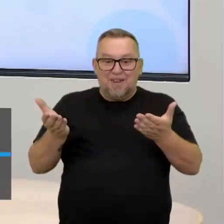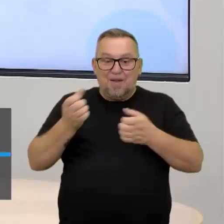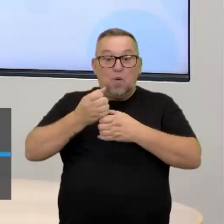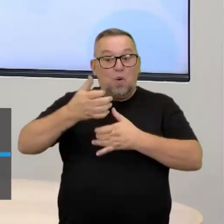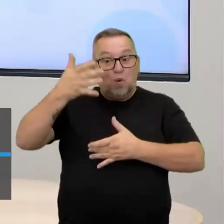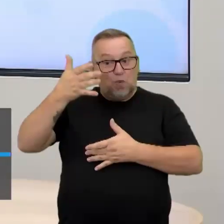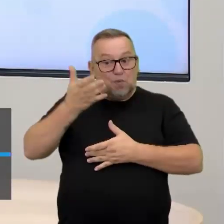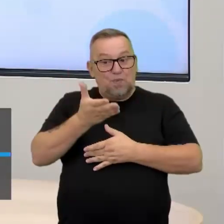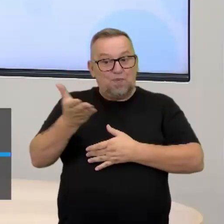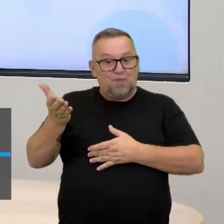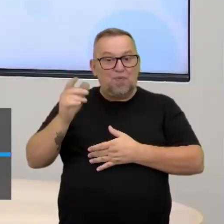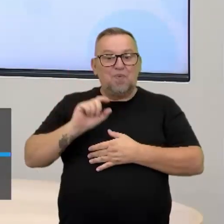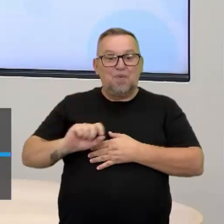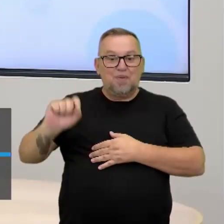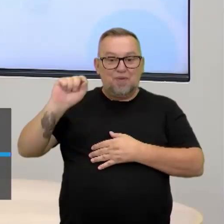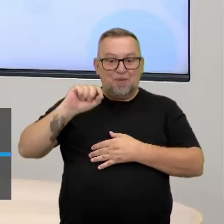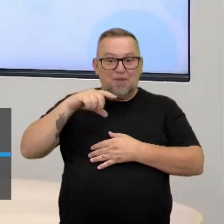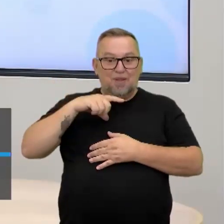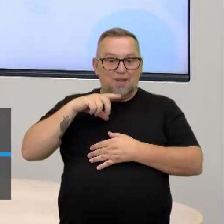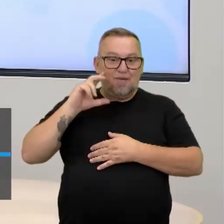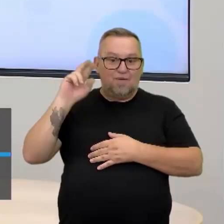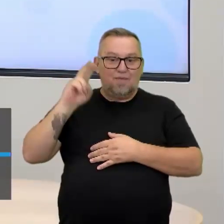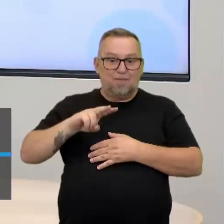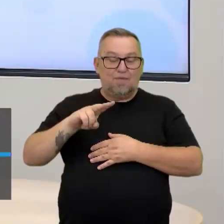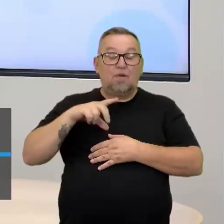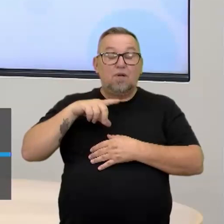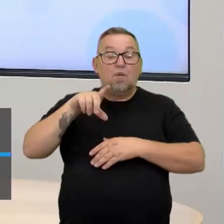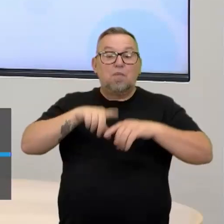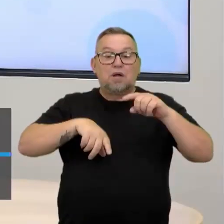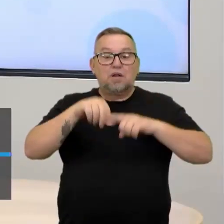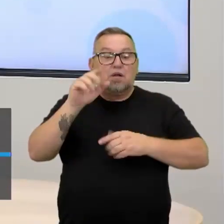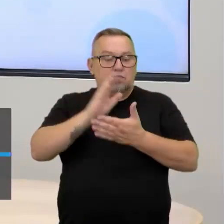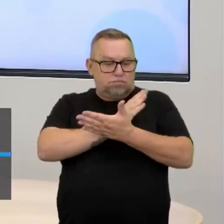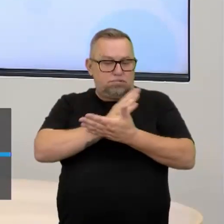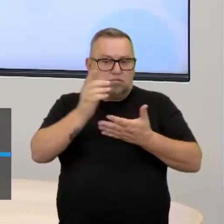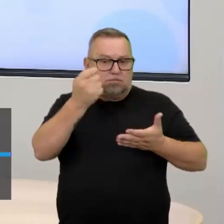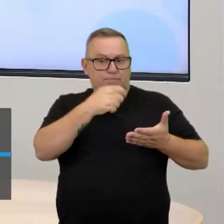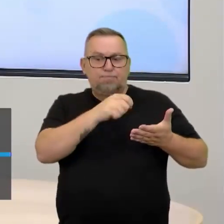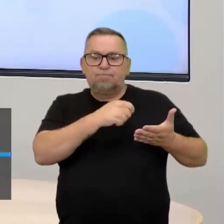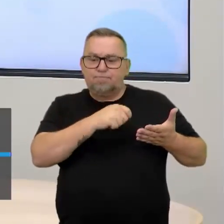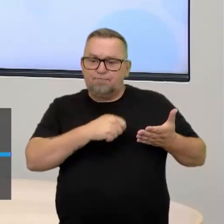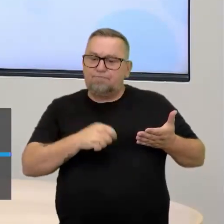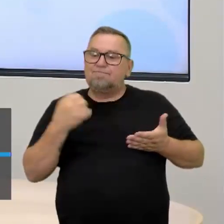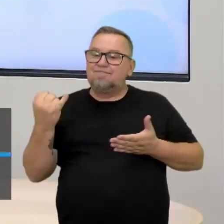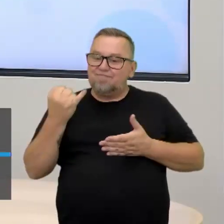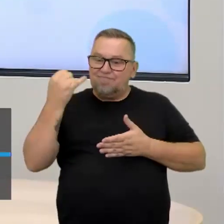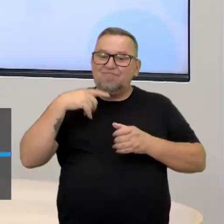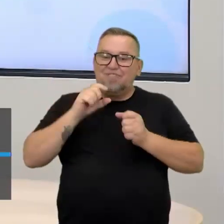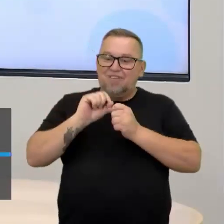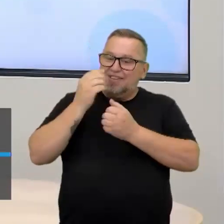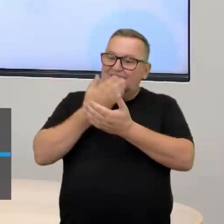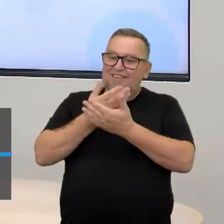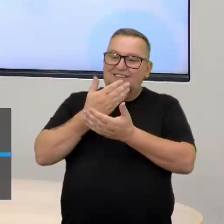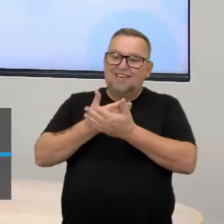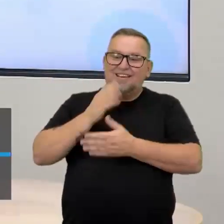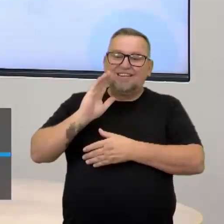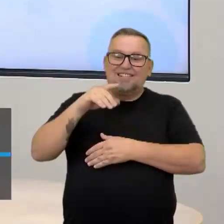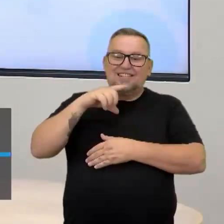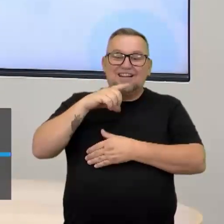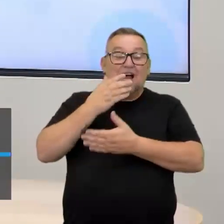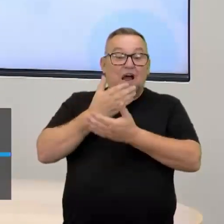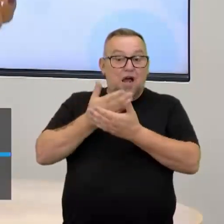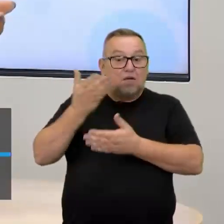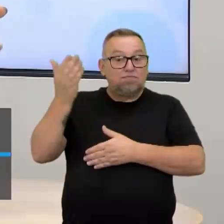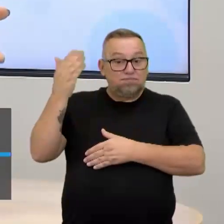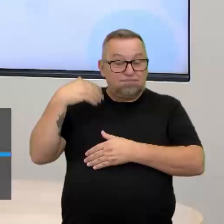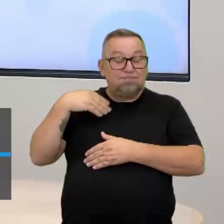pro Tony seguida, certo? Sejam todos bem-vindos. Prepare seu material aí, anotem, façam anotações. A gente vai fazer uma aula que já é uma aula que